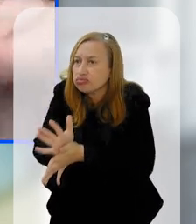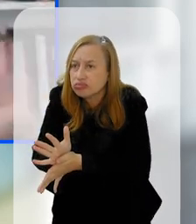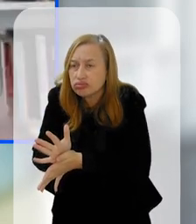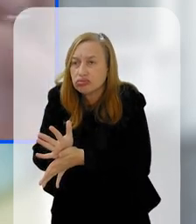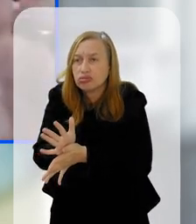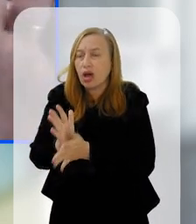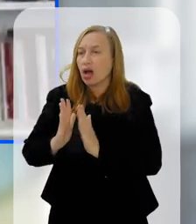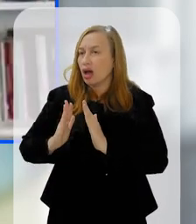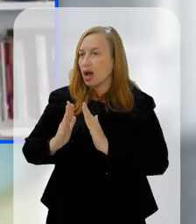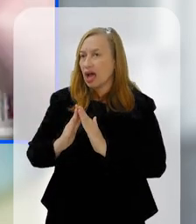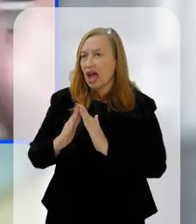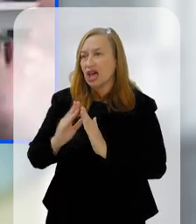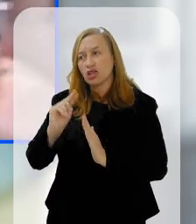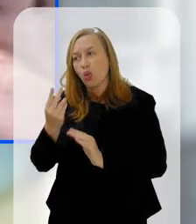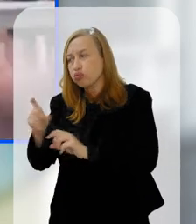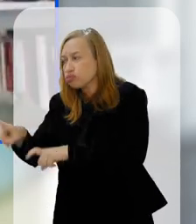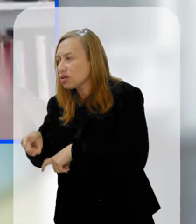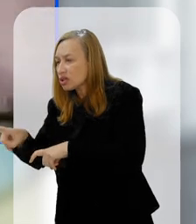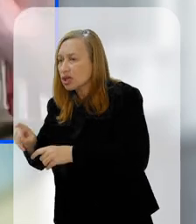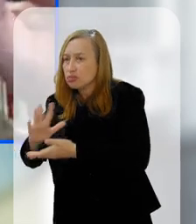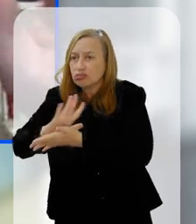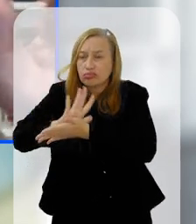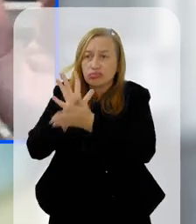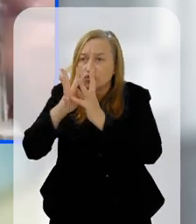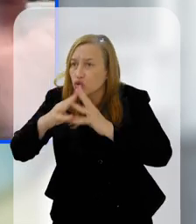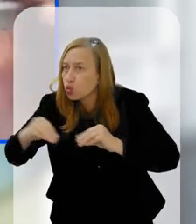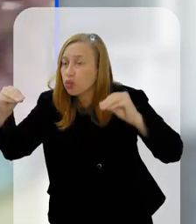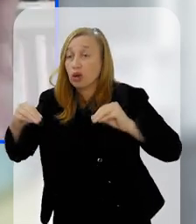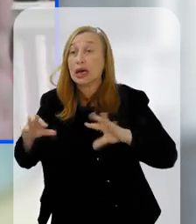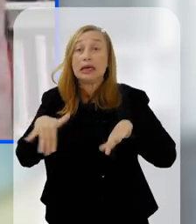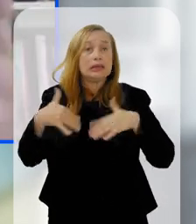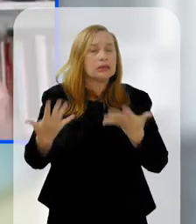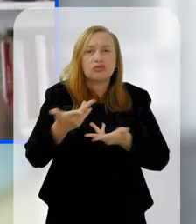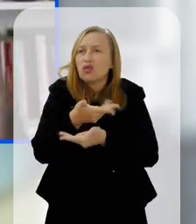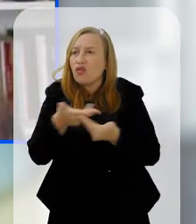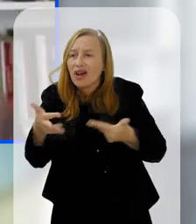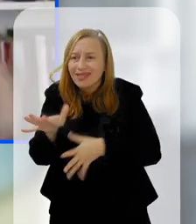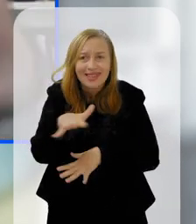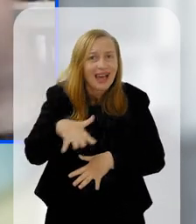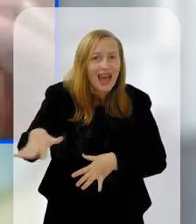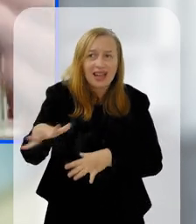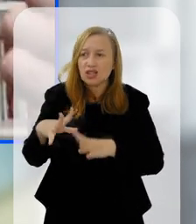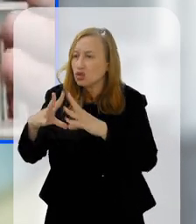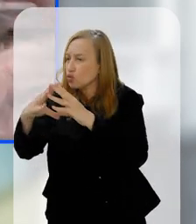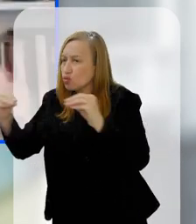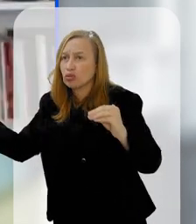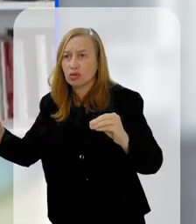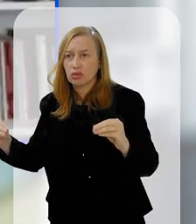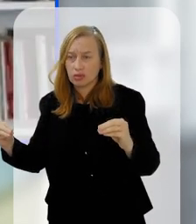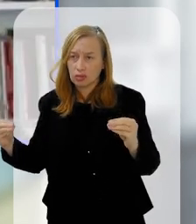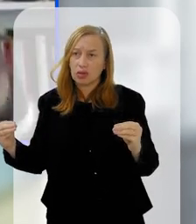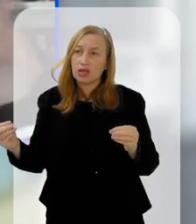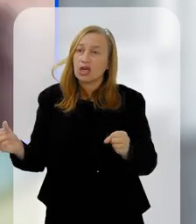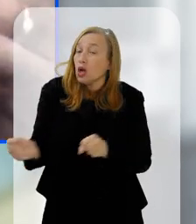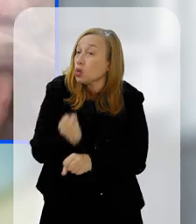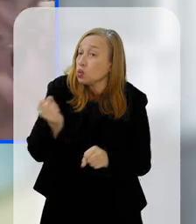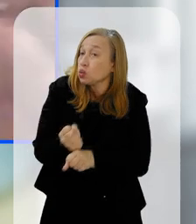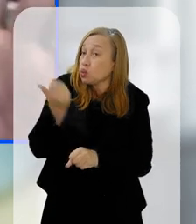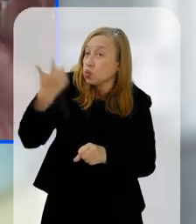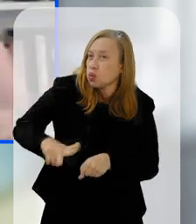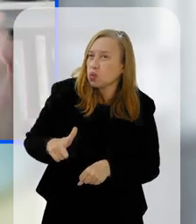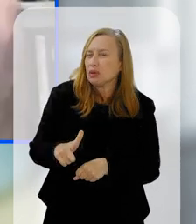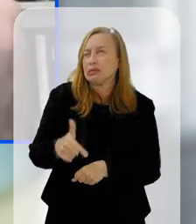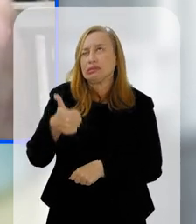literalmente dizimadas, sejam residenciais ou no campo, elas não existem mais. Então, são muitas áreas assim. E se estima